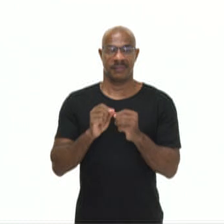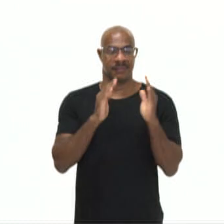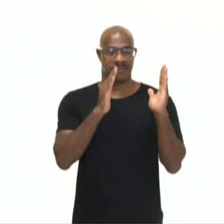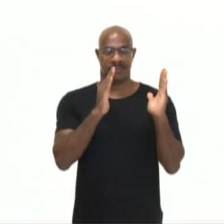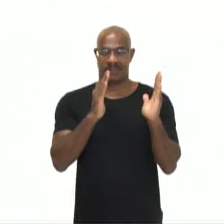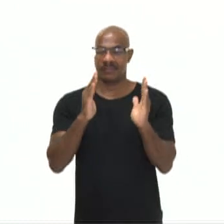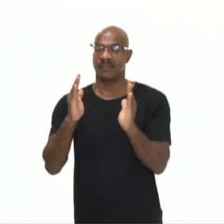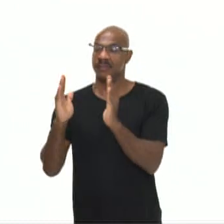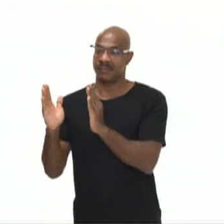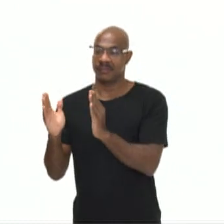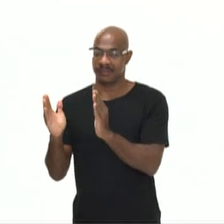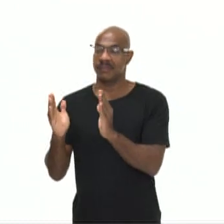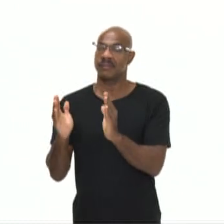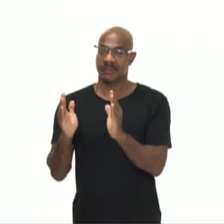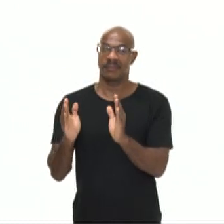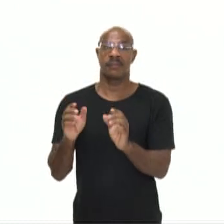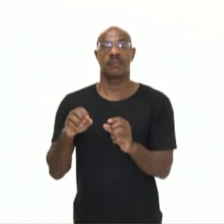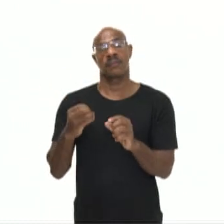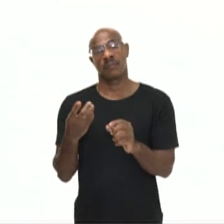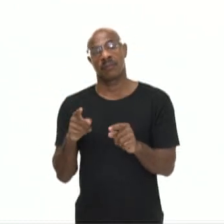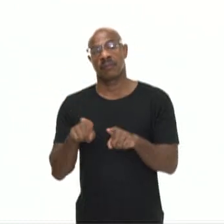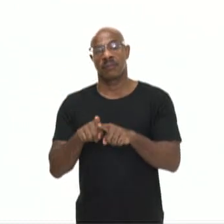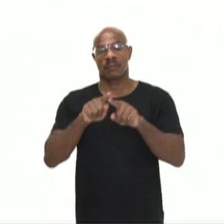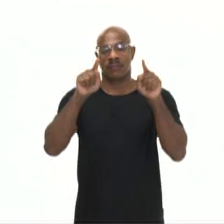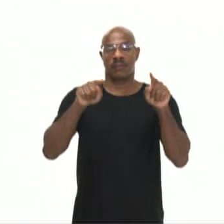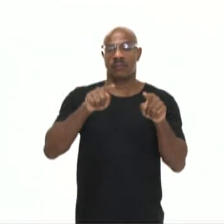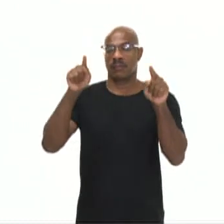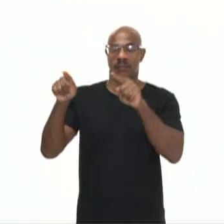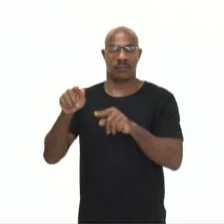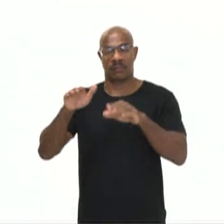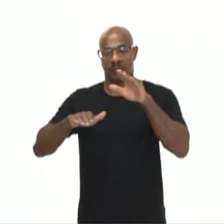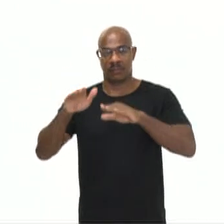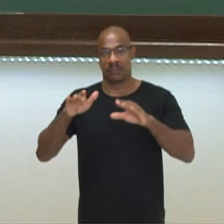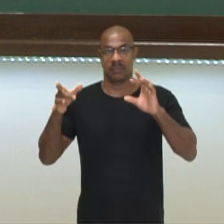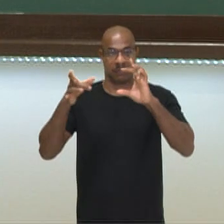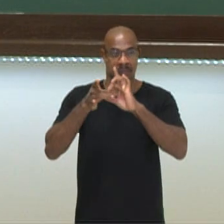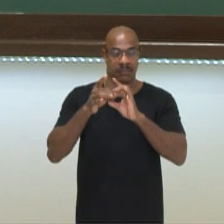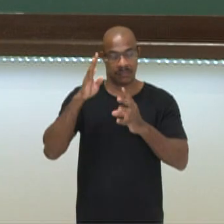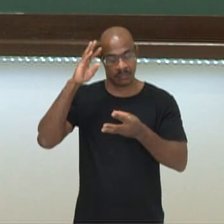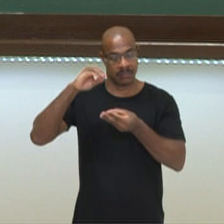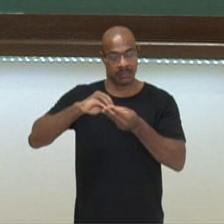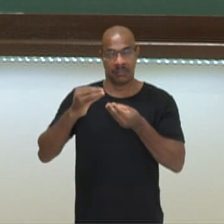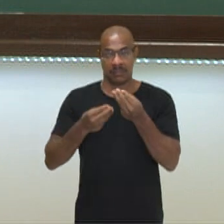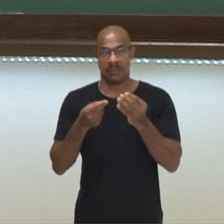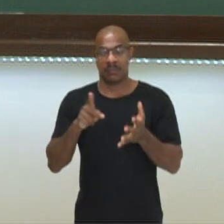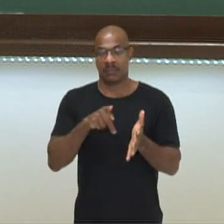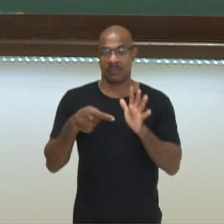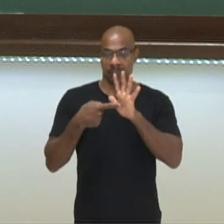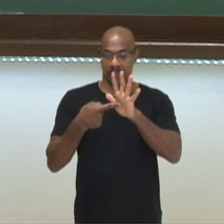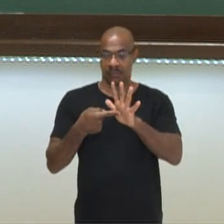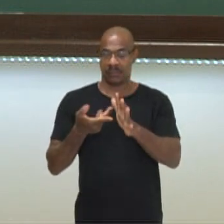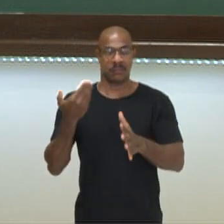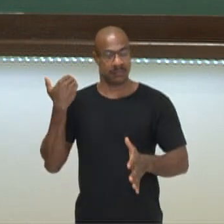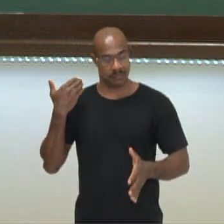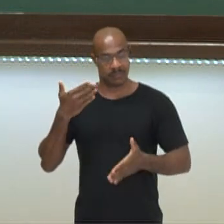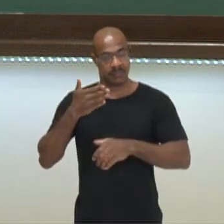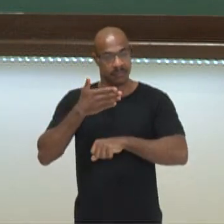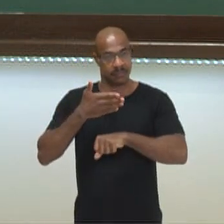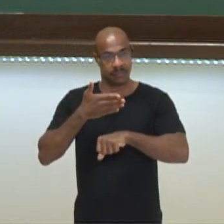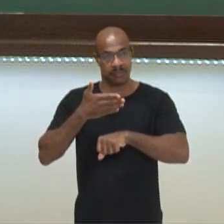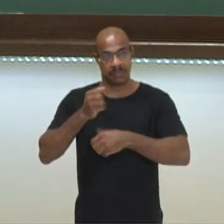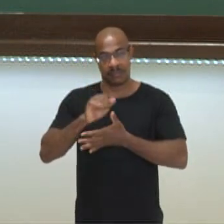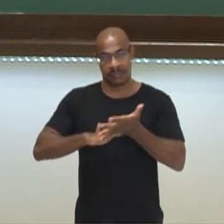que aparece, né? Ou eu posso associar de algumas outras formas ali, como a professora já mostrou para vocês no exercício